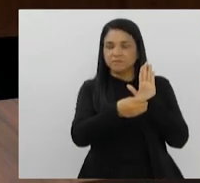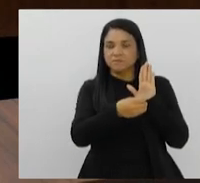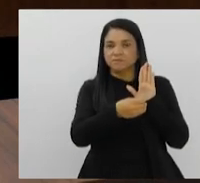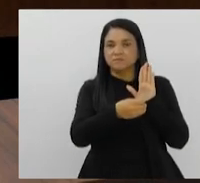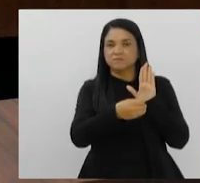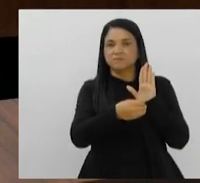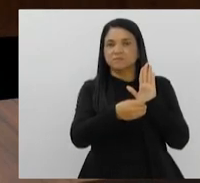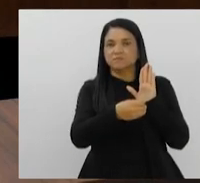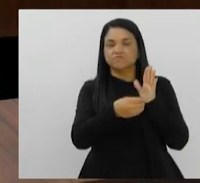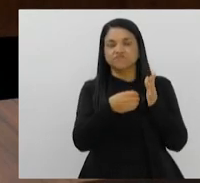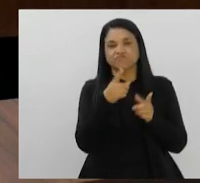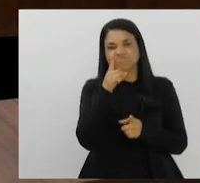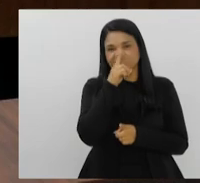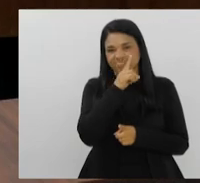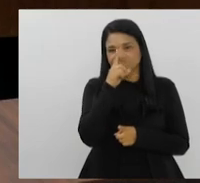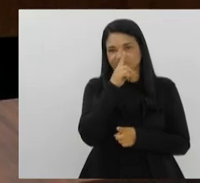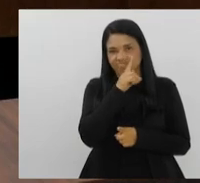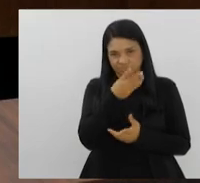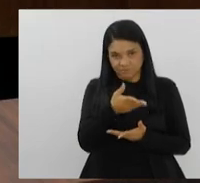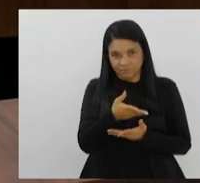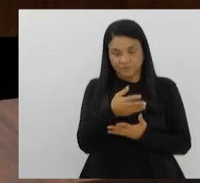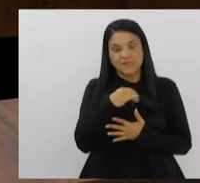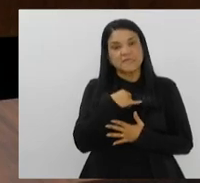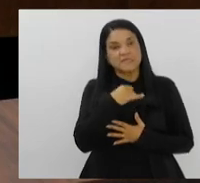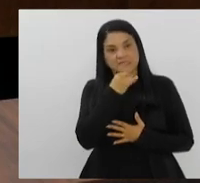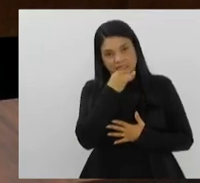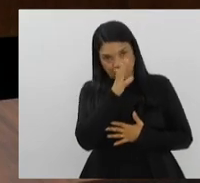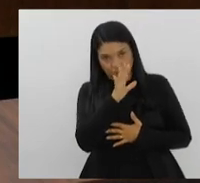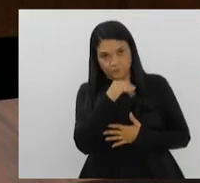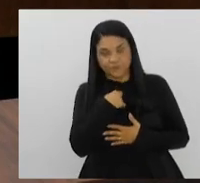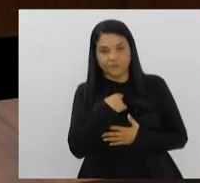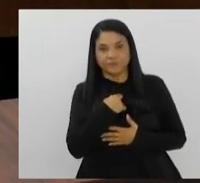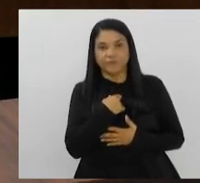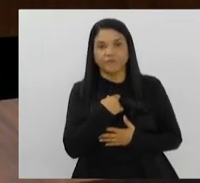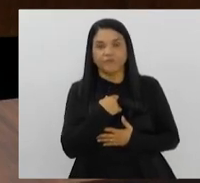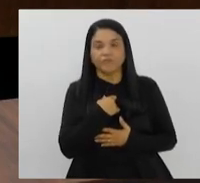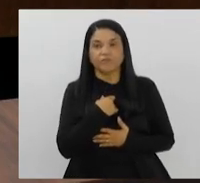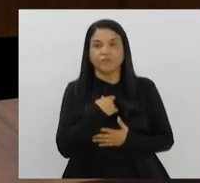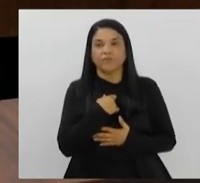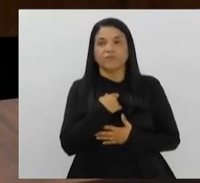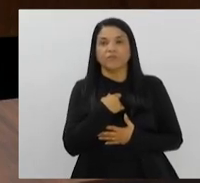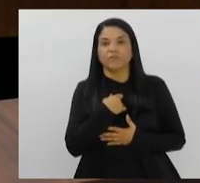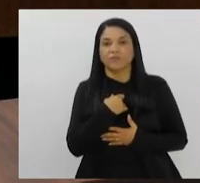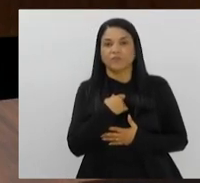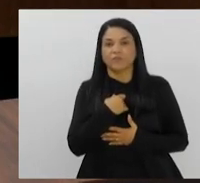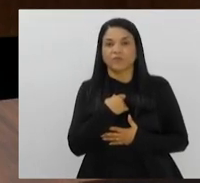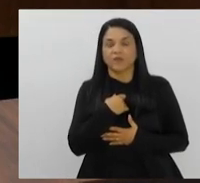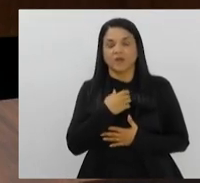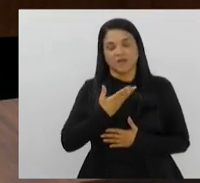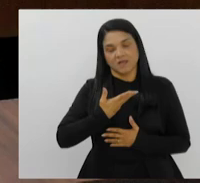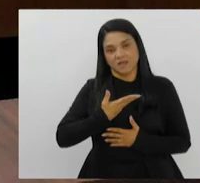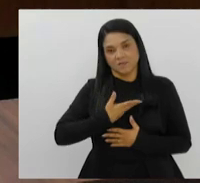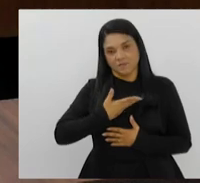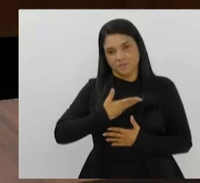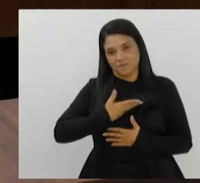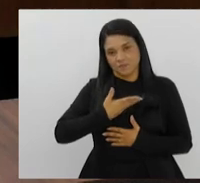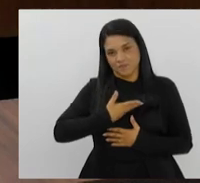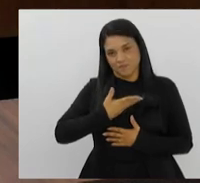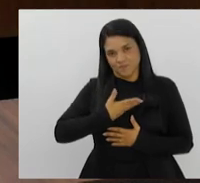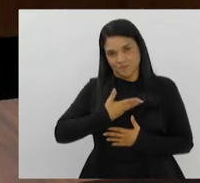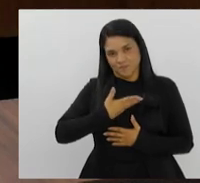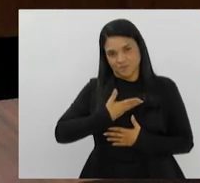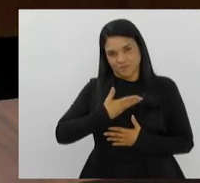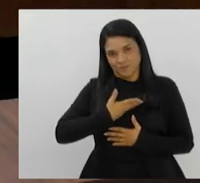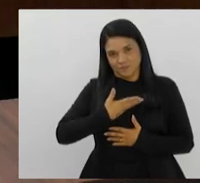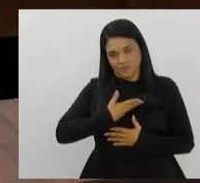vezes, errôneo. Porque, veja só, nosso querido irmão, irmão porque não é possível que